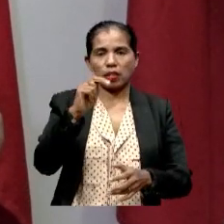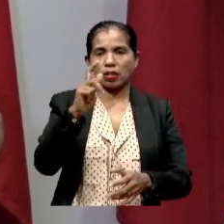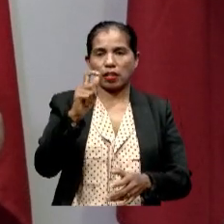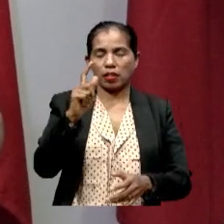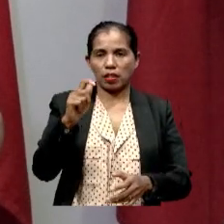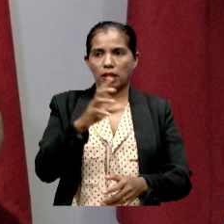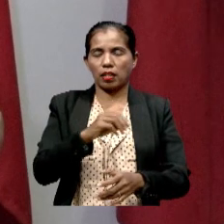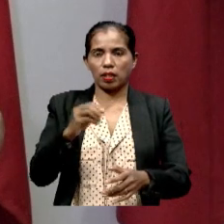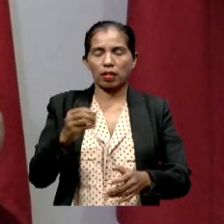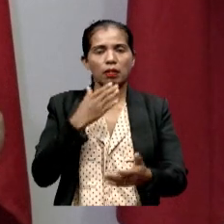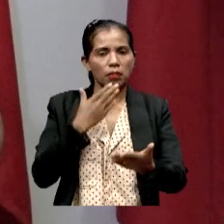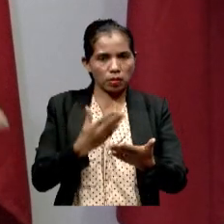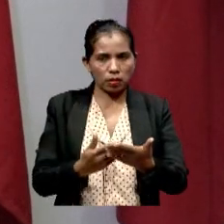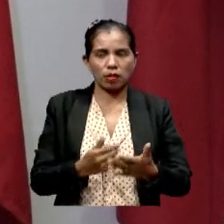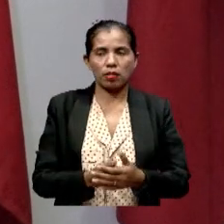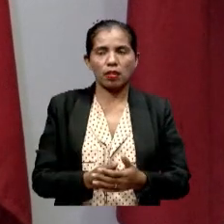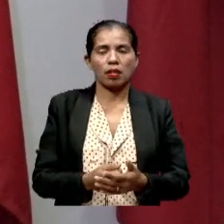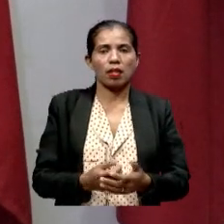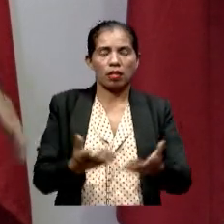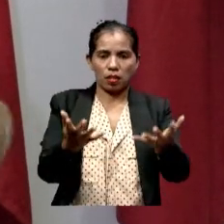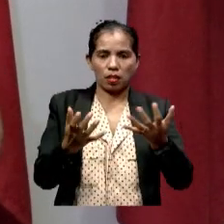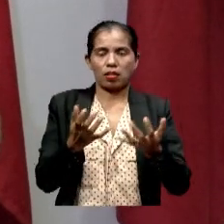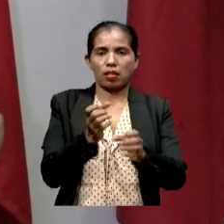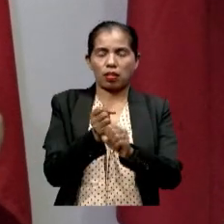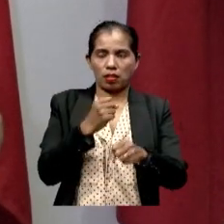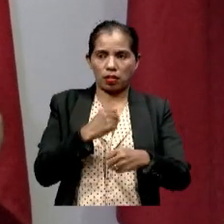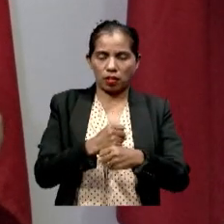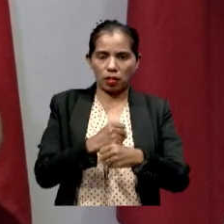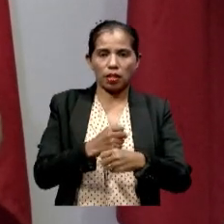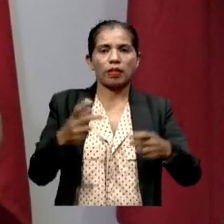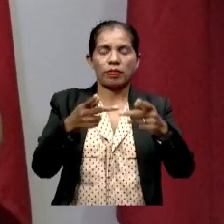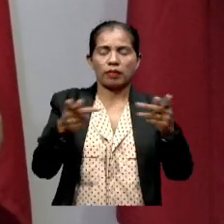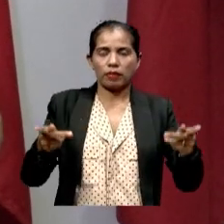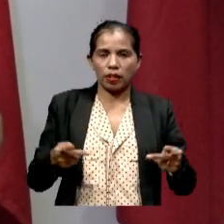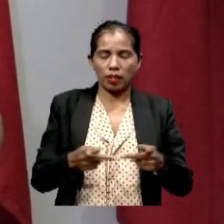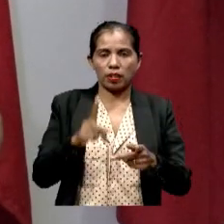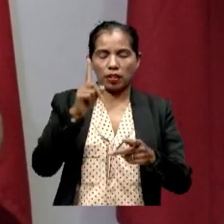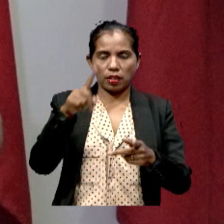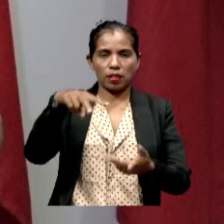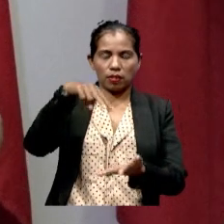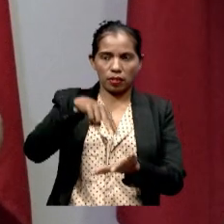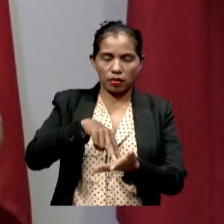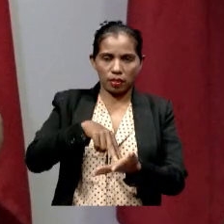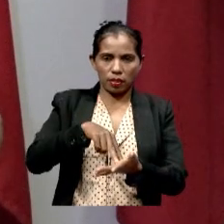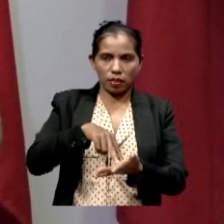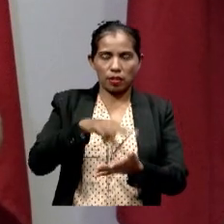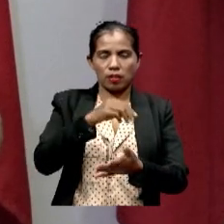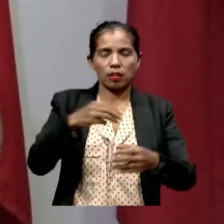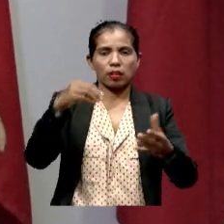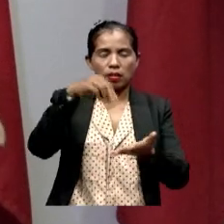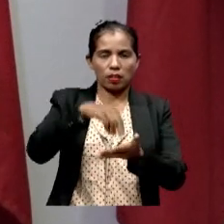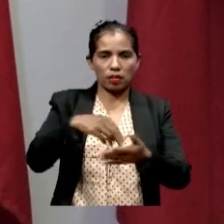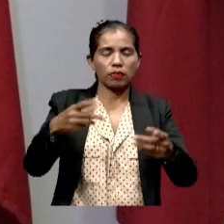ideia, minha captura, minha carregalo, zona, ainda com o bolo duty-free. Bot, armazéns,